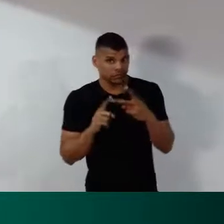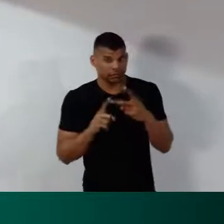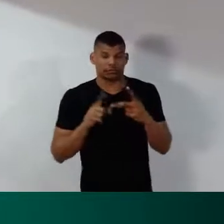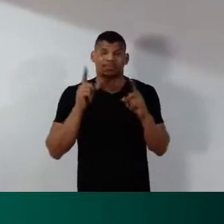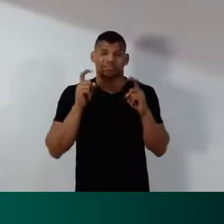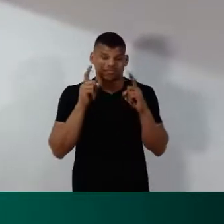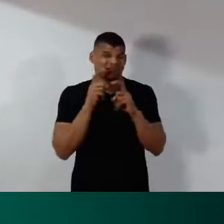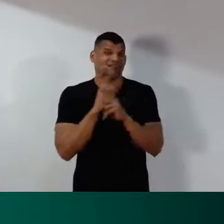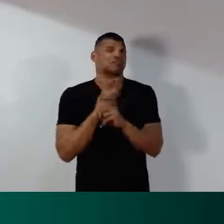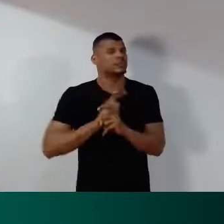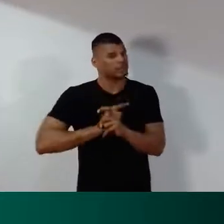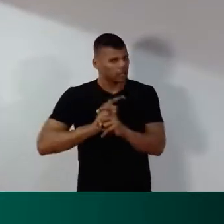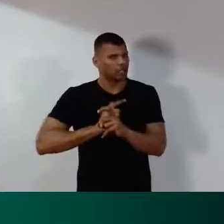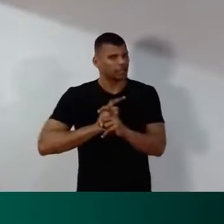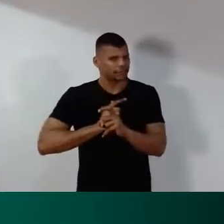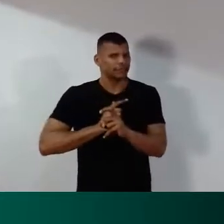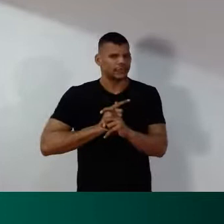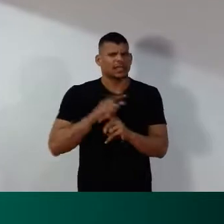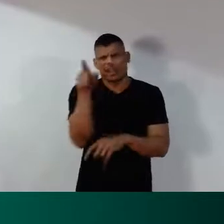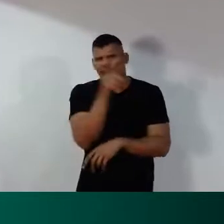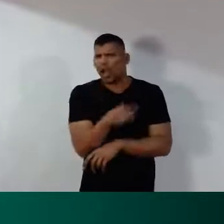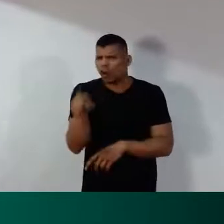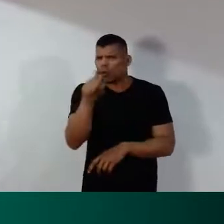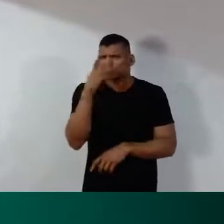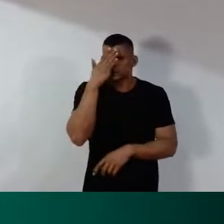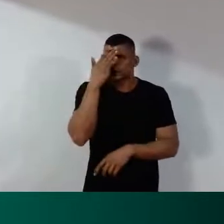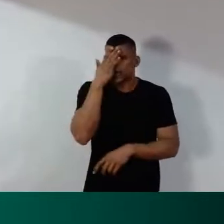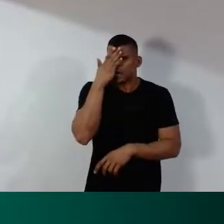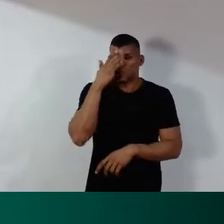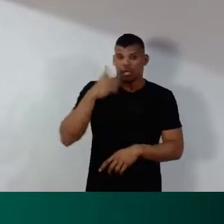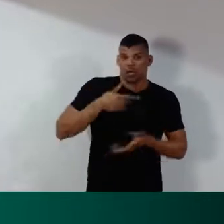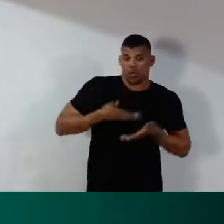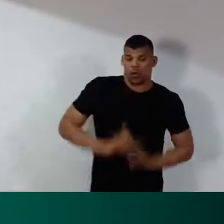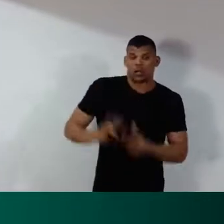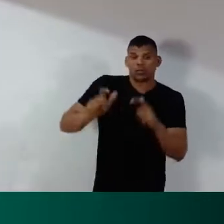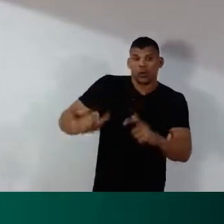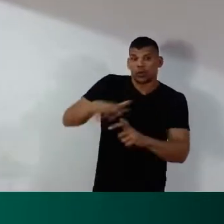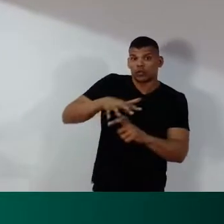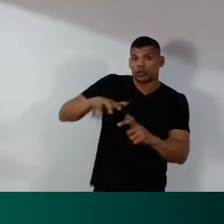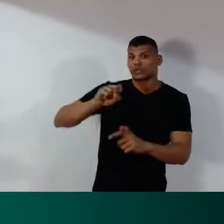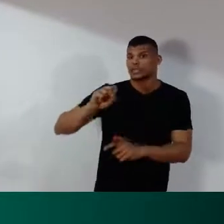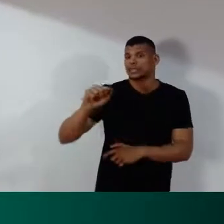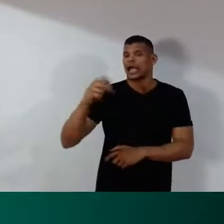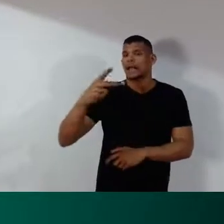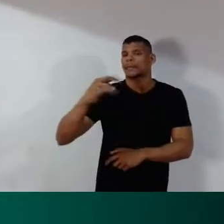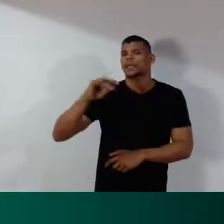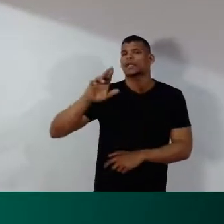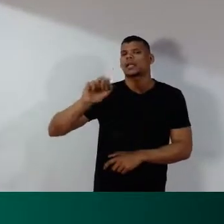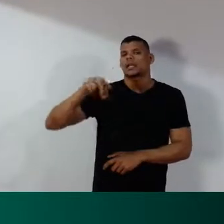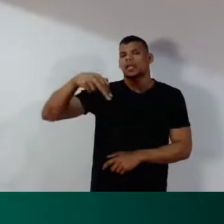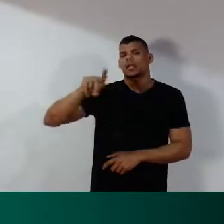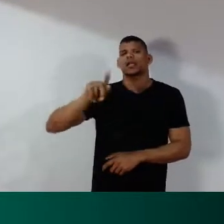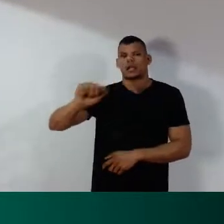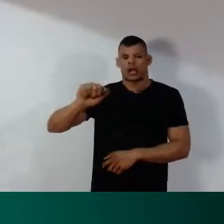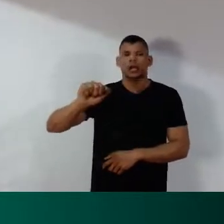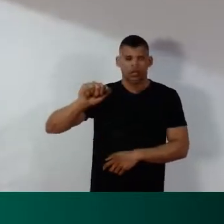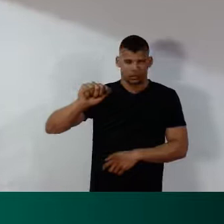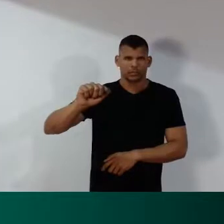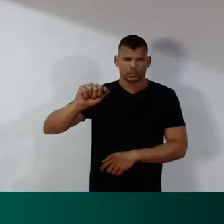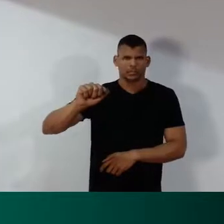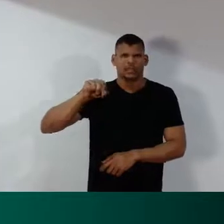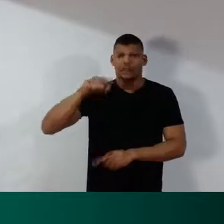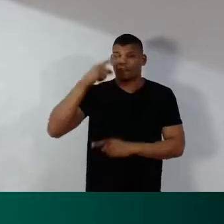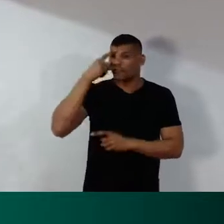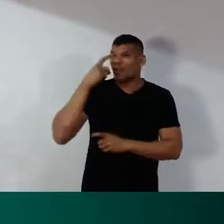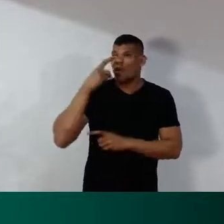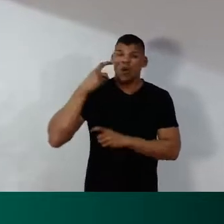de Periferia né nasci e me criei ele na região da Sapiranga é Teve uma época Até que a Sapiranga passou no Fantástico né que